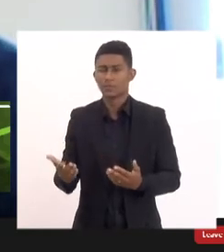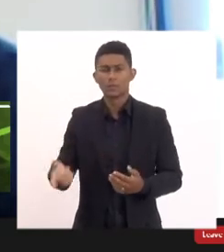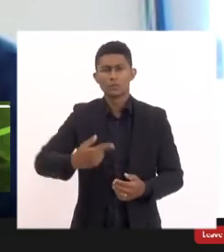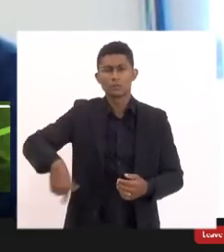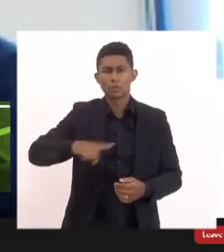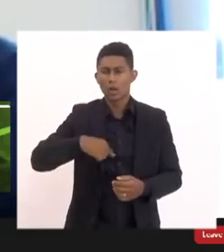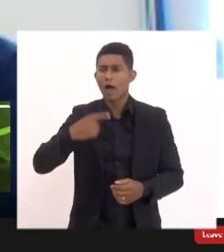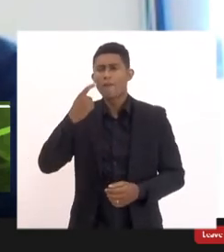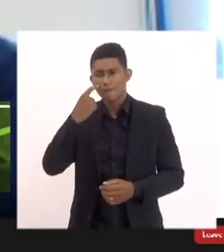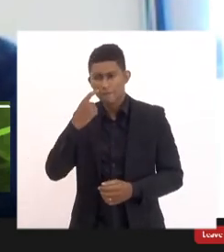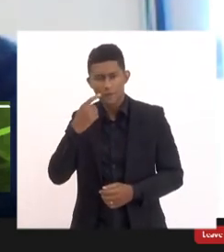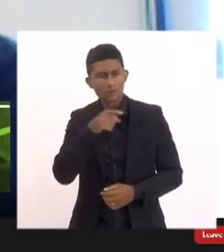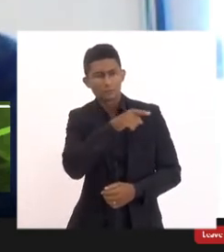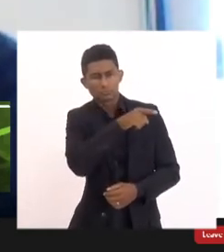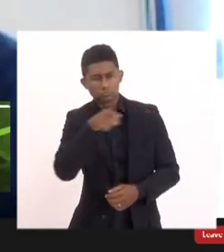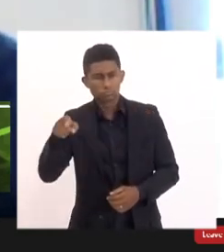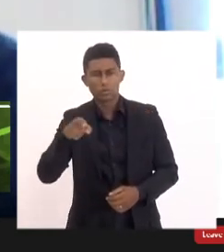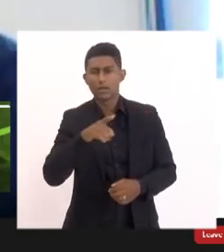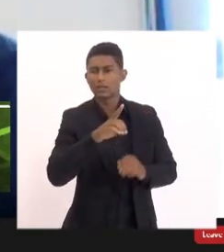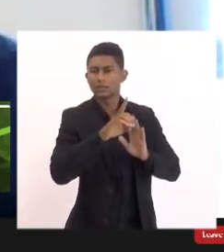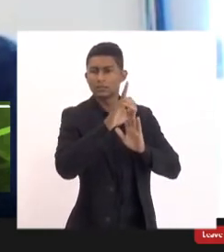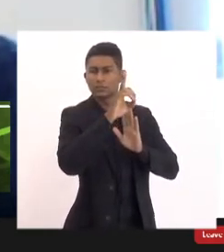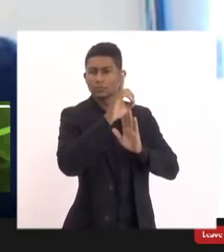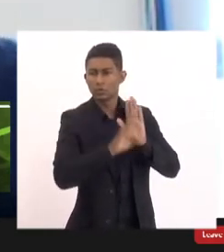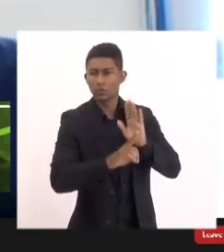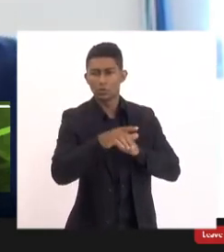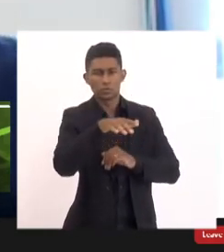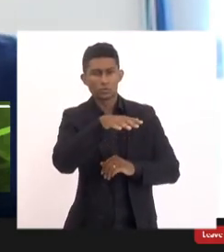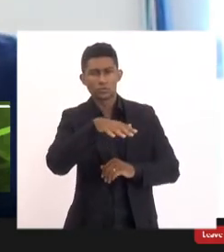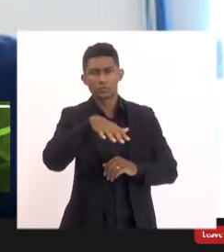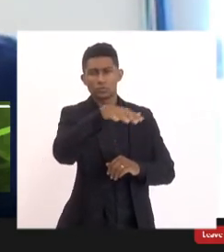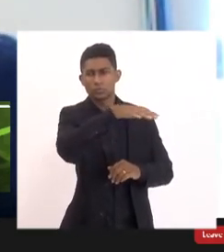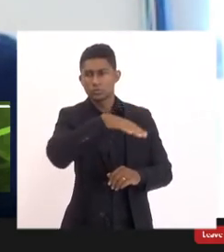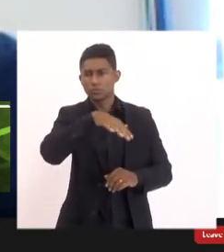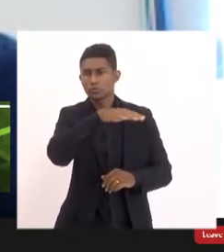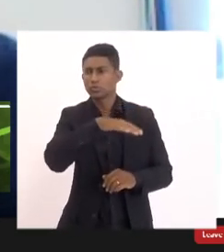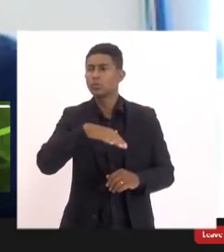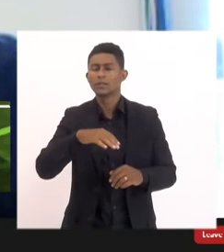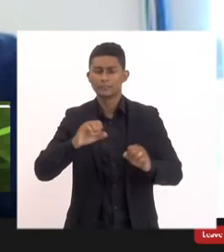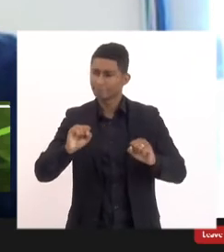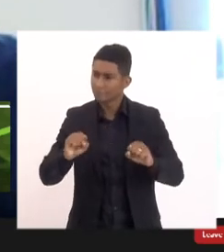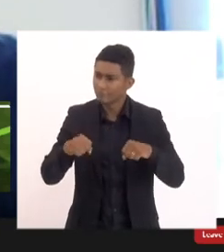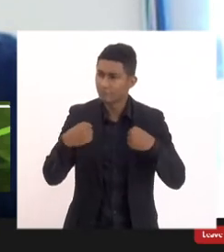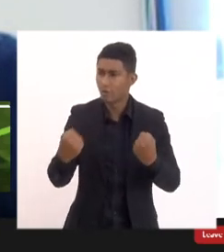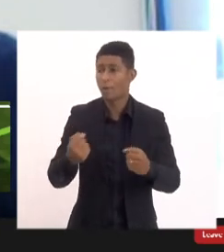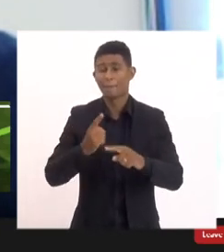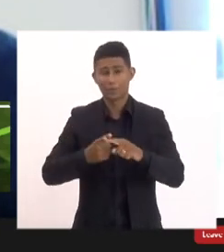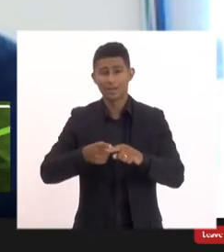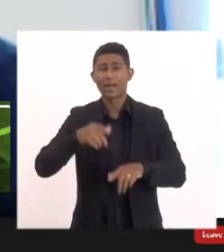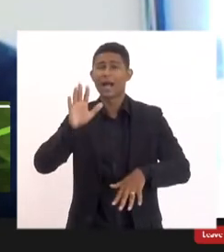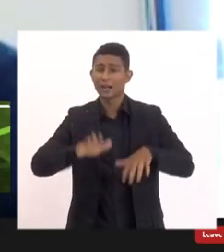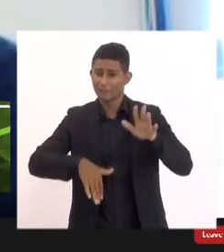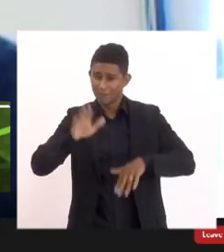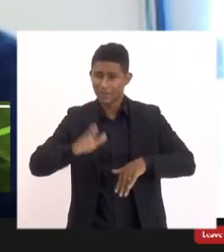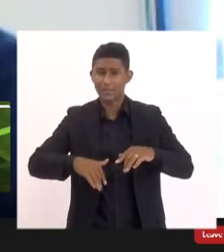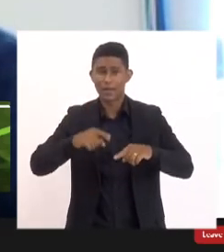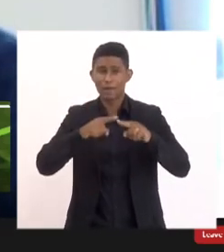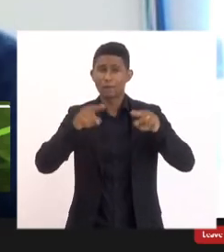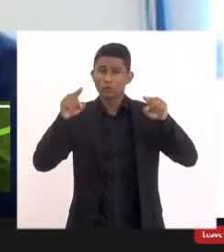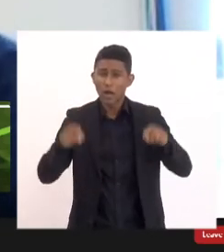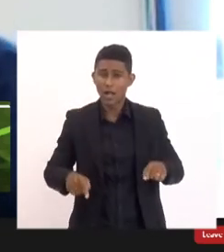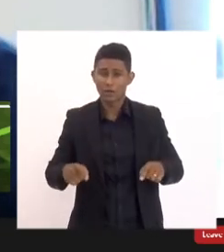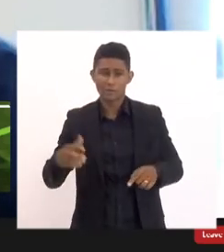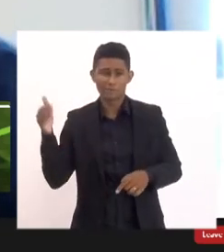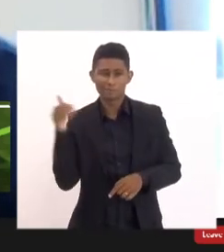para fazerem as escolas funcionarem, especialmente com o quadro de falta de funcionários, com falta de profissionais, com